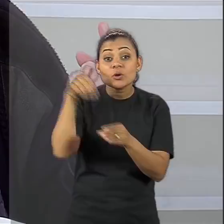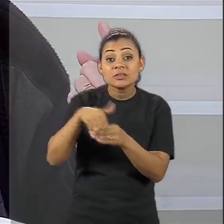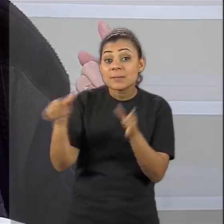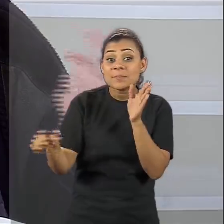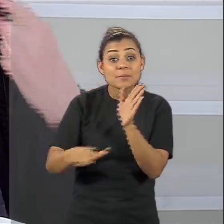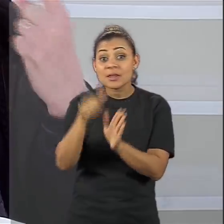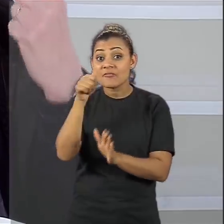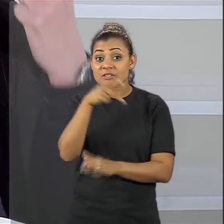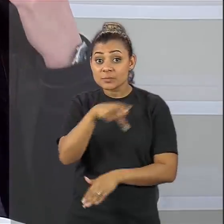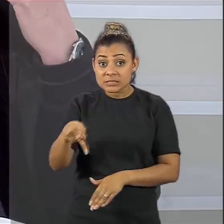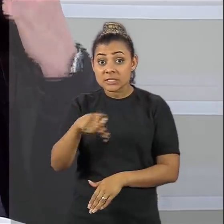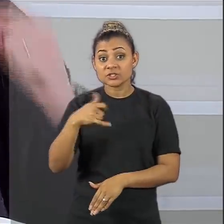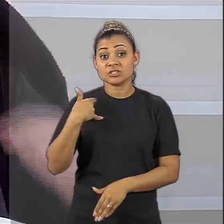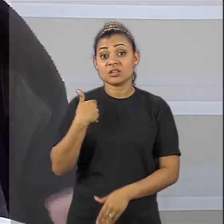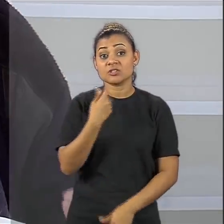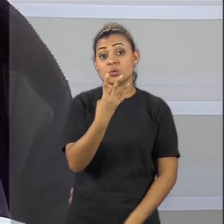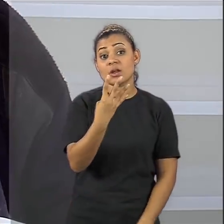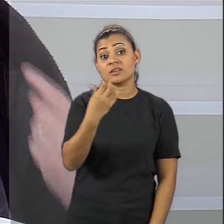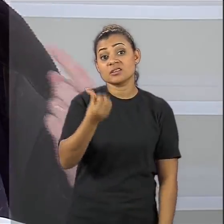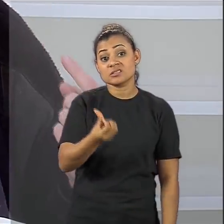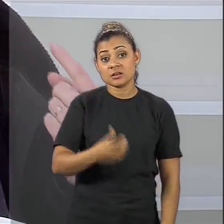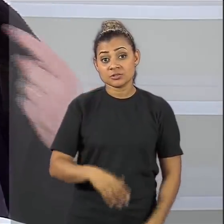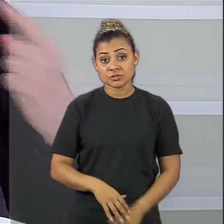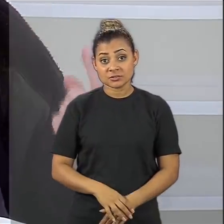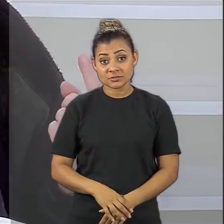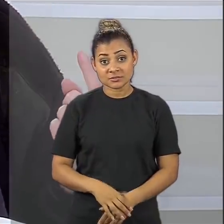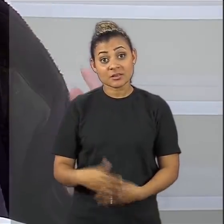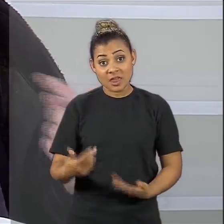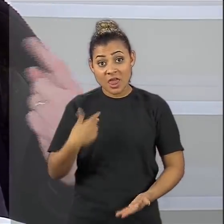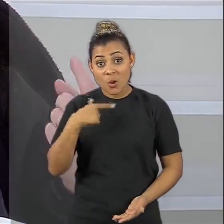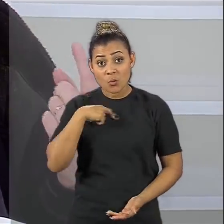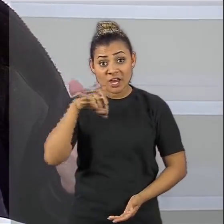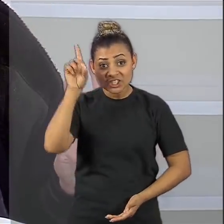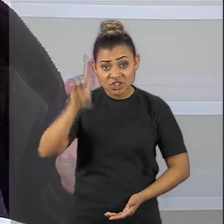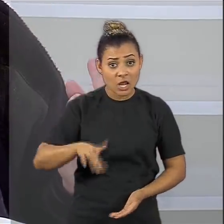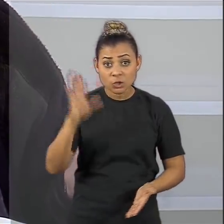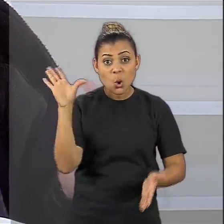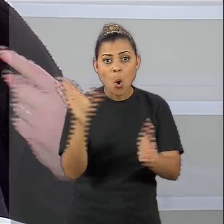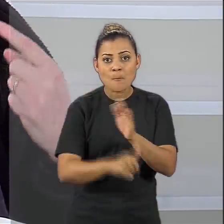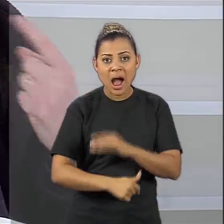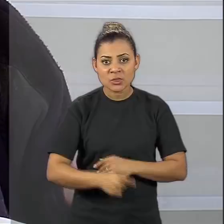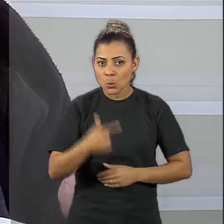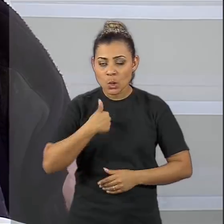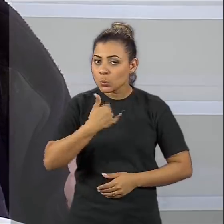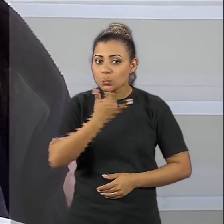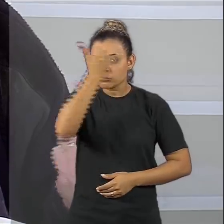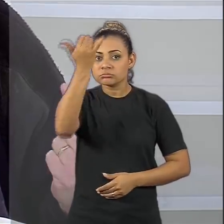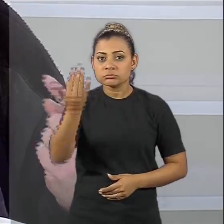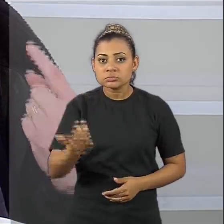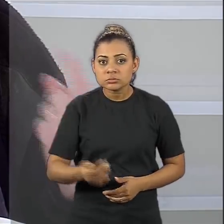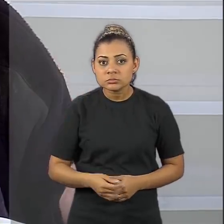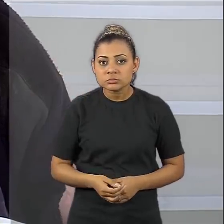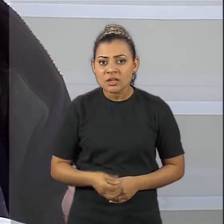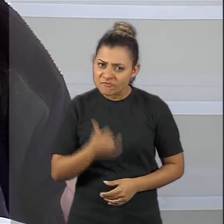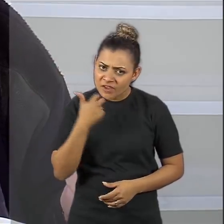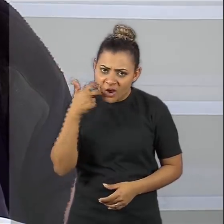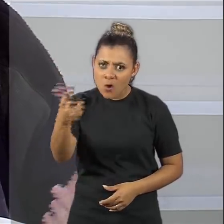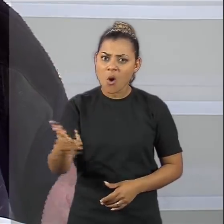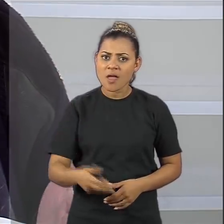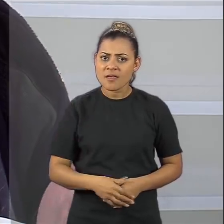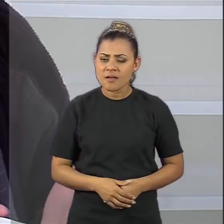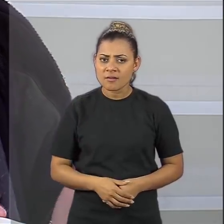para presidente da República com 46 anos de idade. Ou seja, fui roubado nos meus direitos políticos durante todo esse tempo. É uma vergonha.